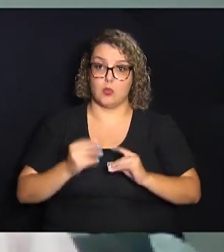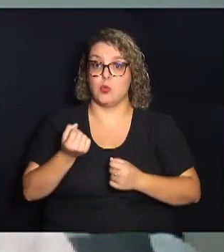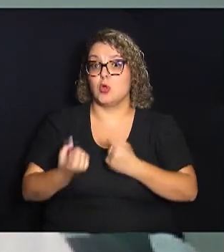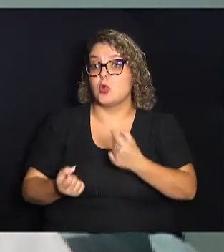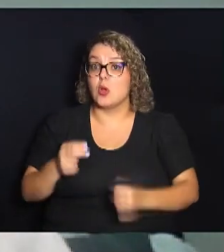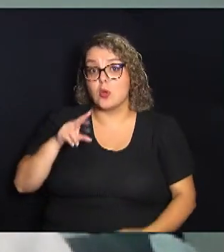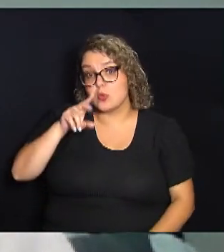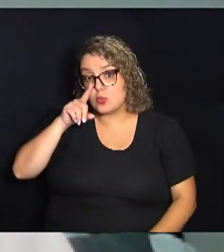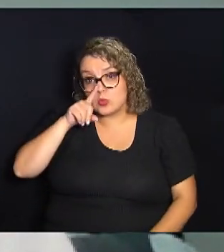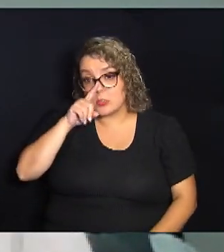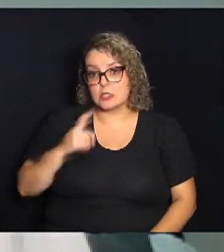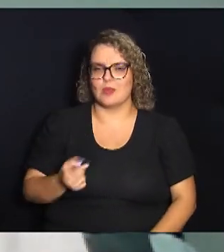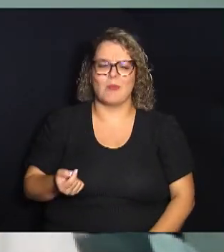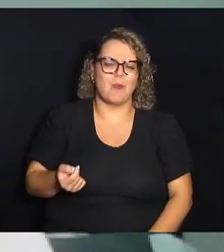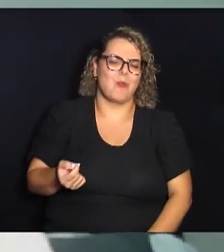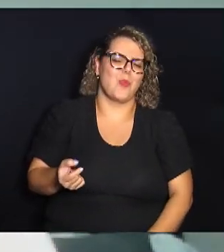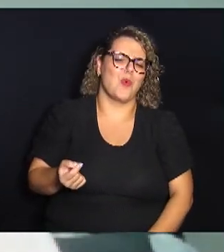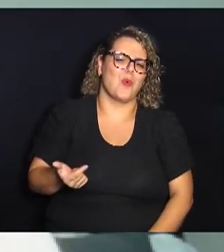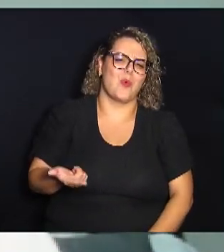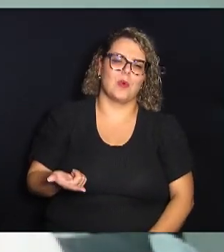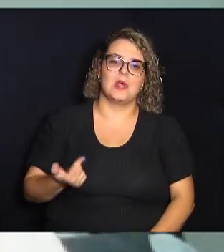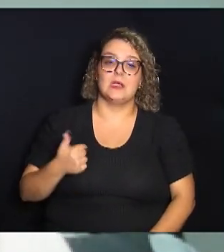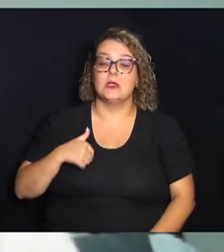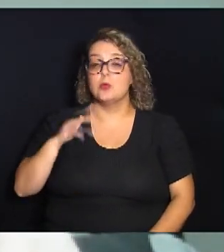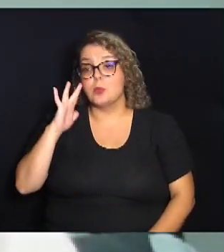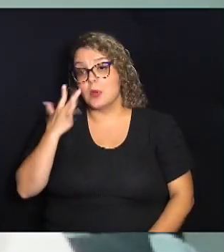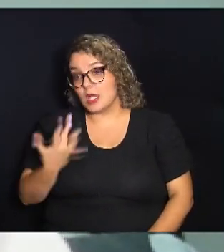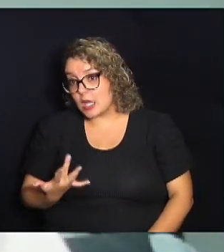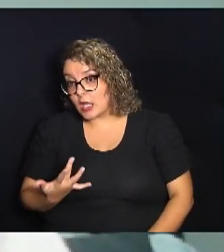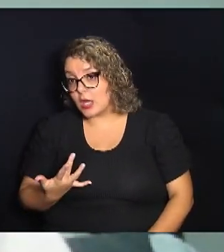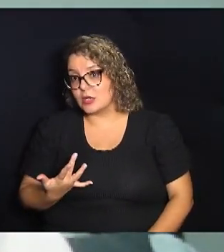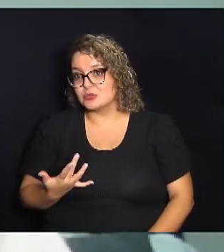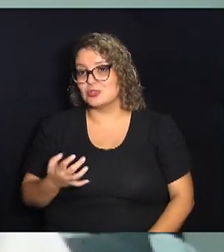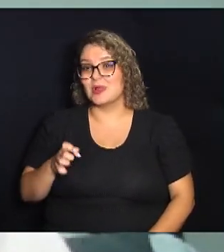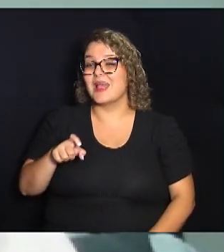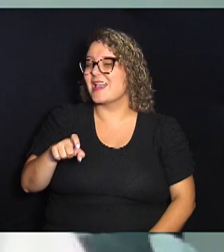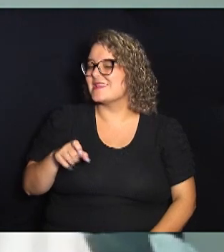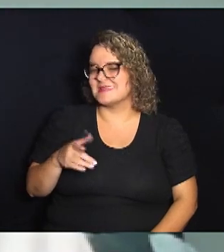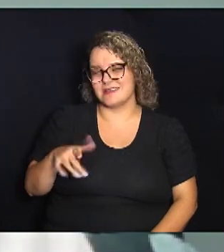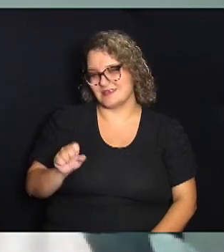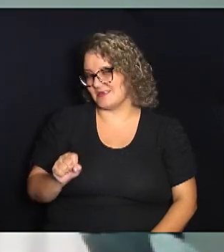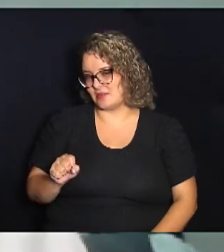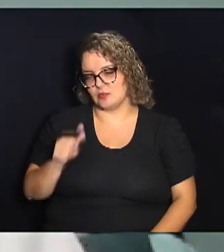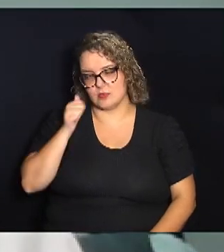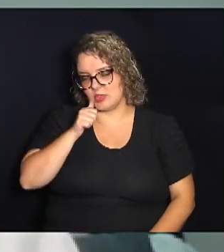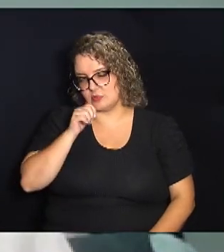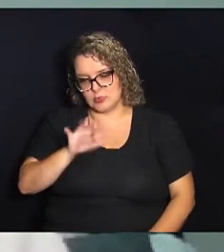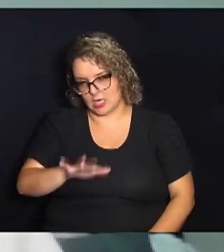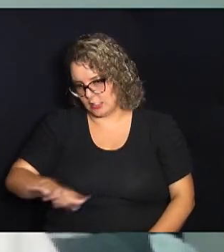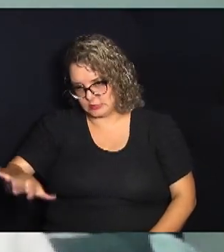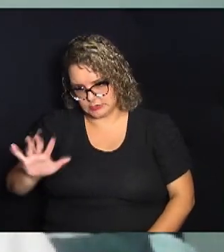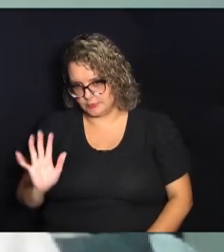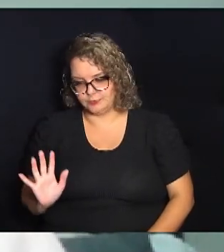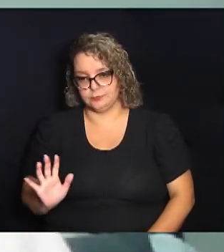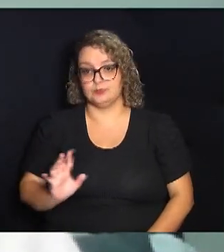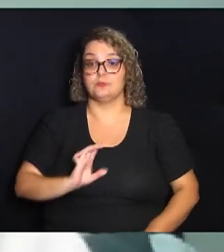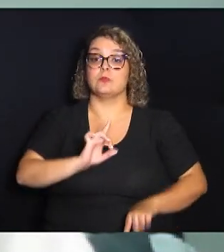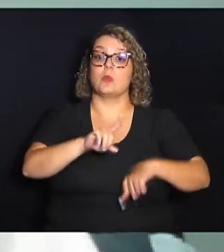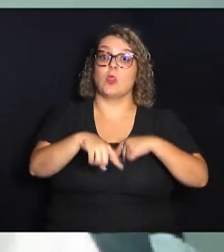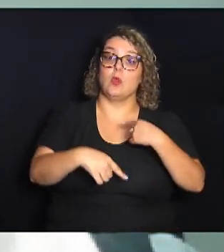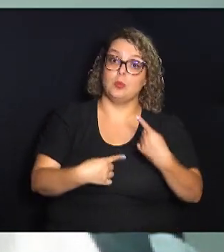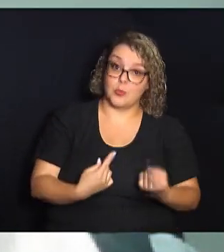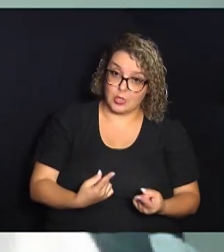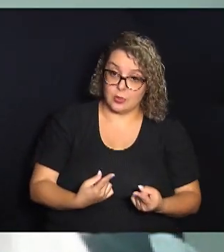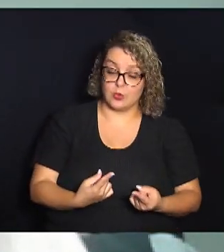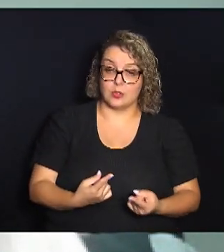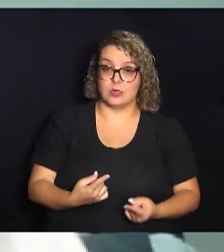risco. São pouquíssimas. Eu considero praticamente exceções as mulheres. Outra situação que também vocês